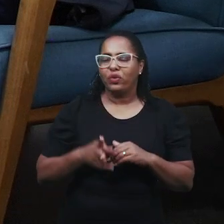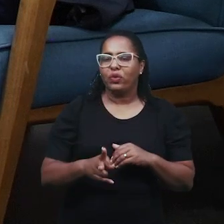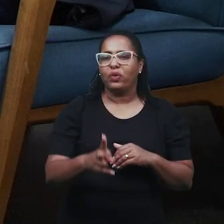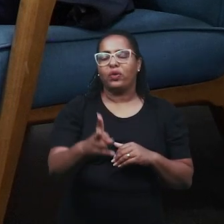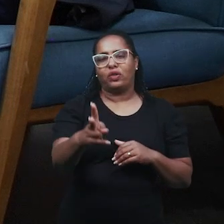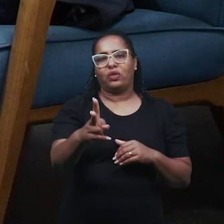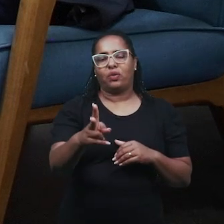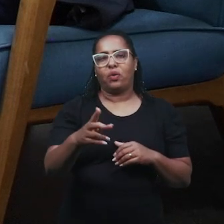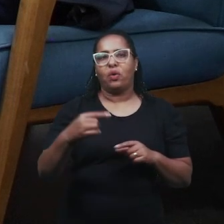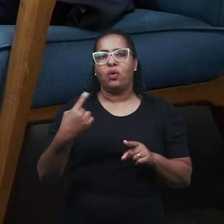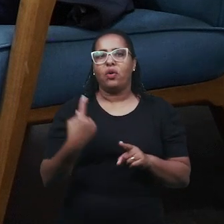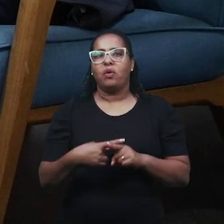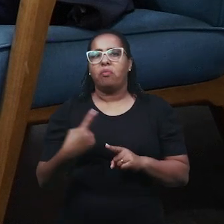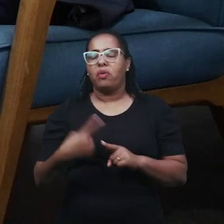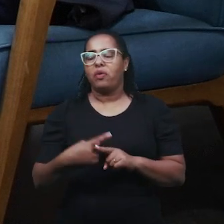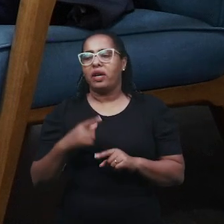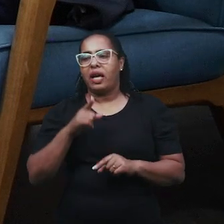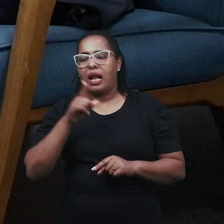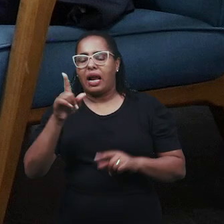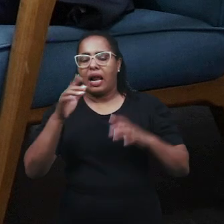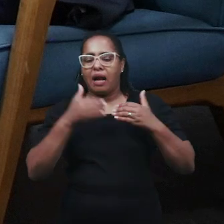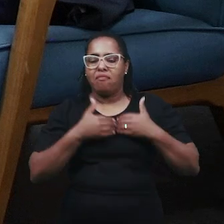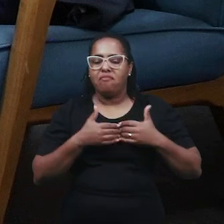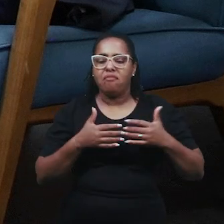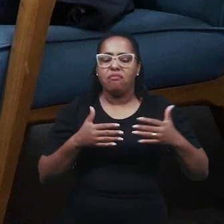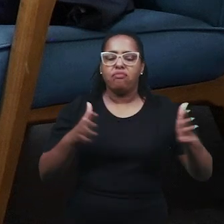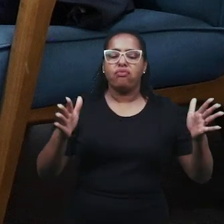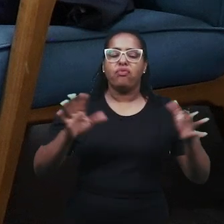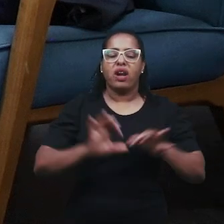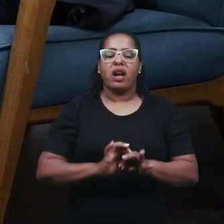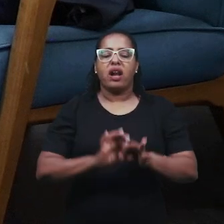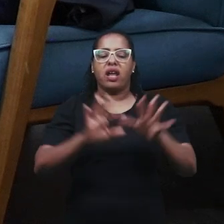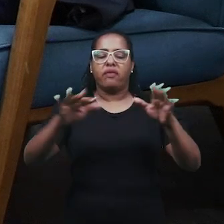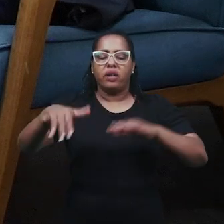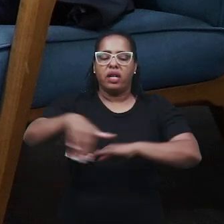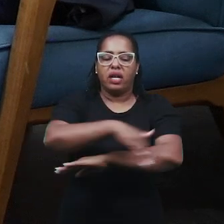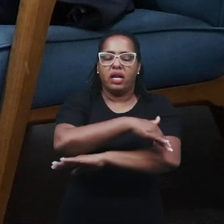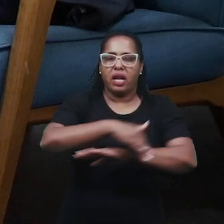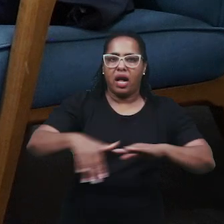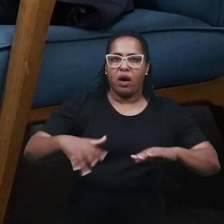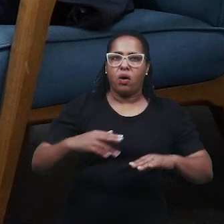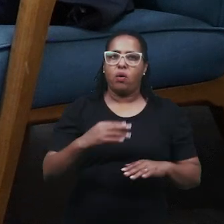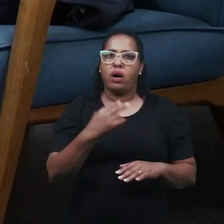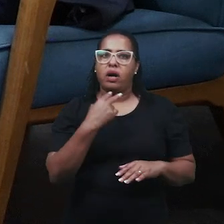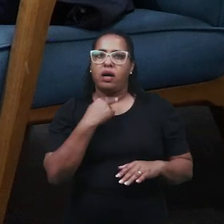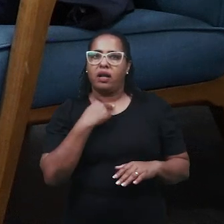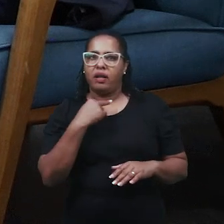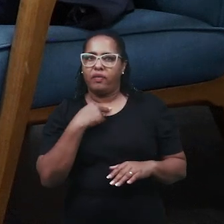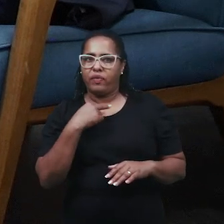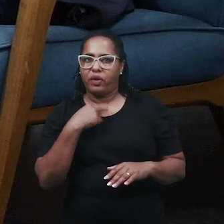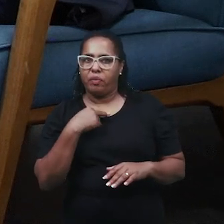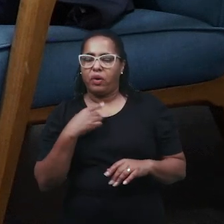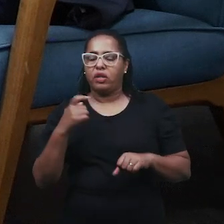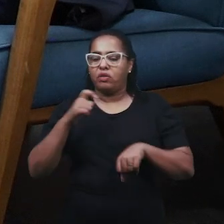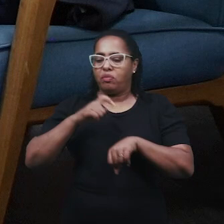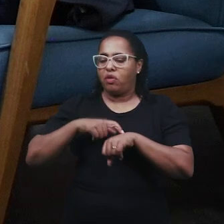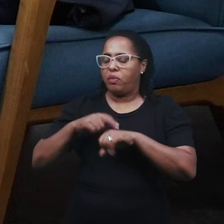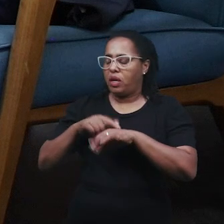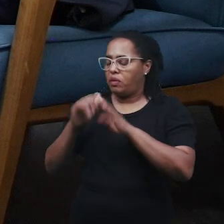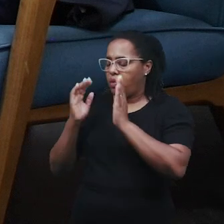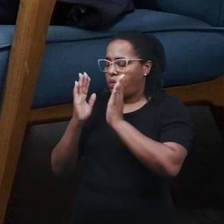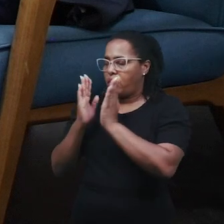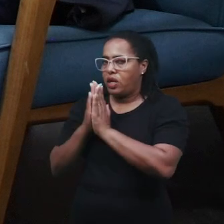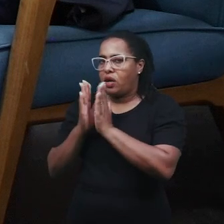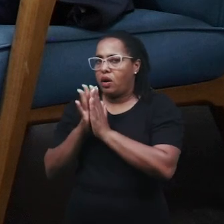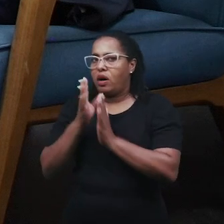eles não podem abertamente na rua falar de Jesus, o que os irmãos fazem quando eles oram, quando